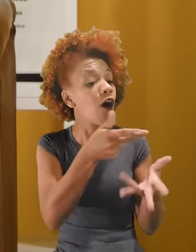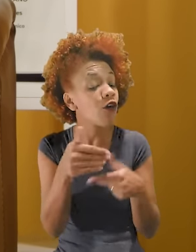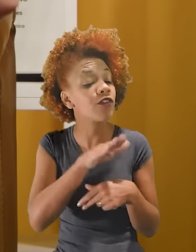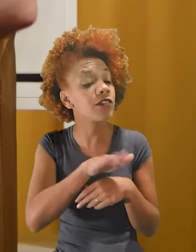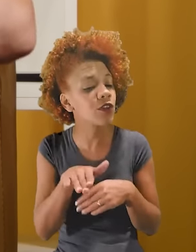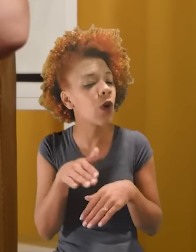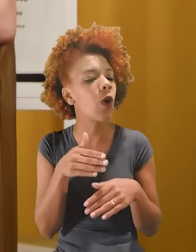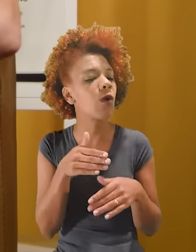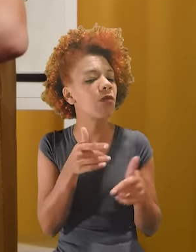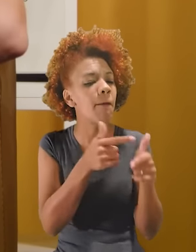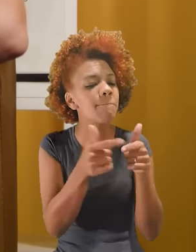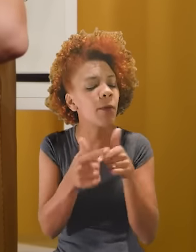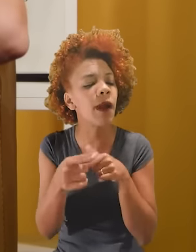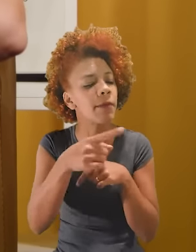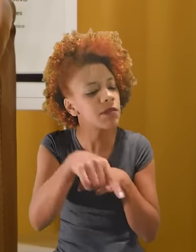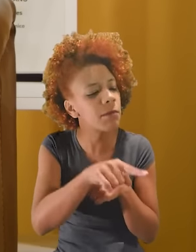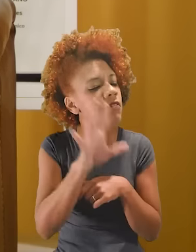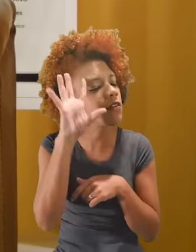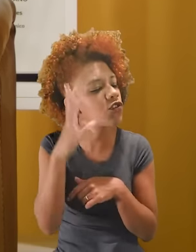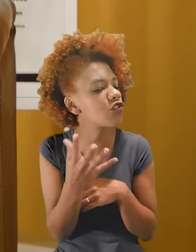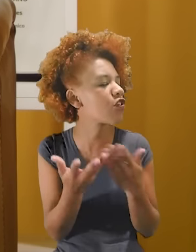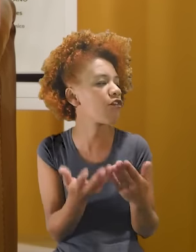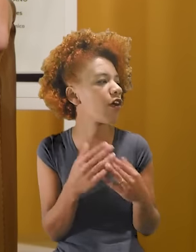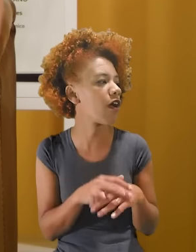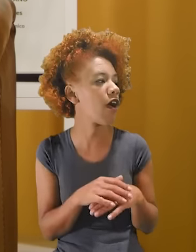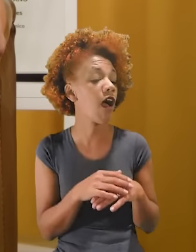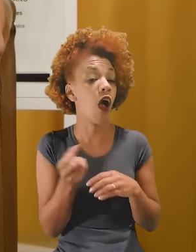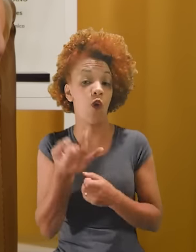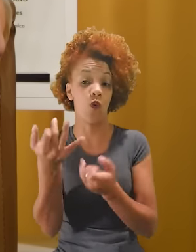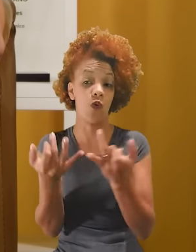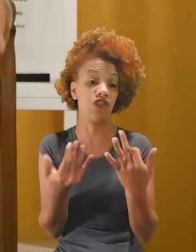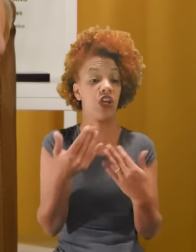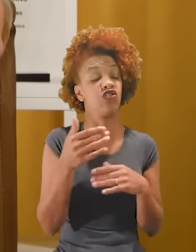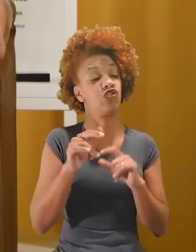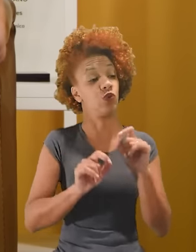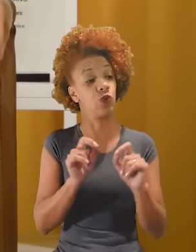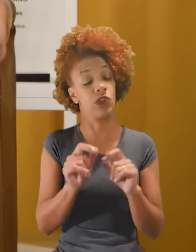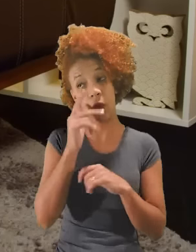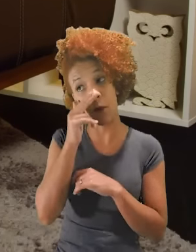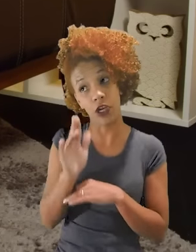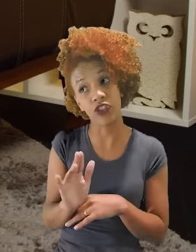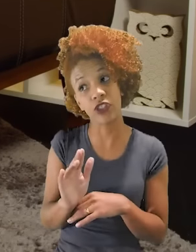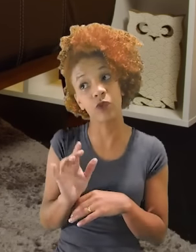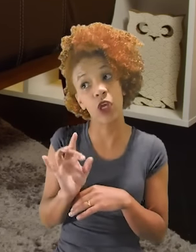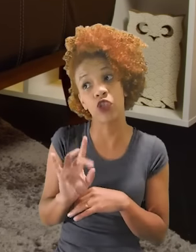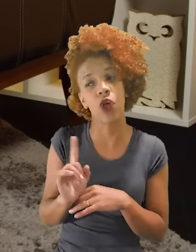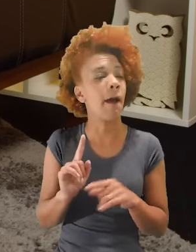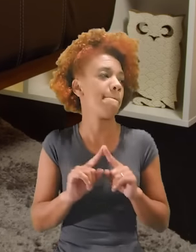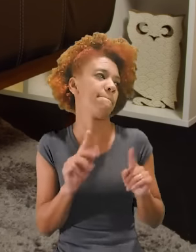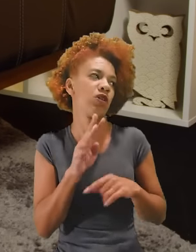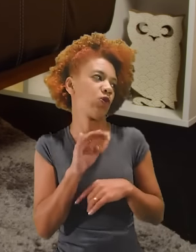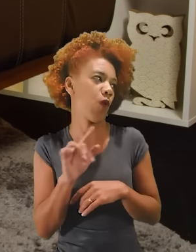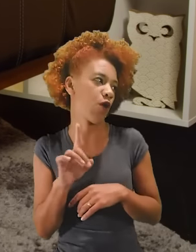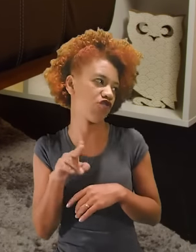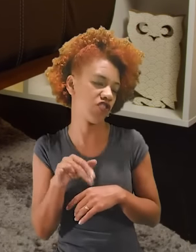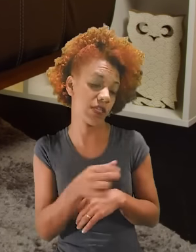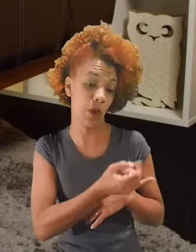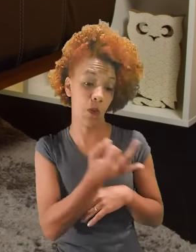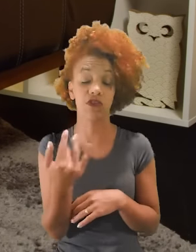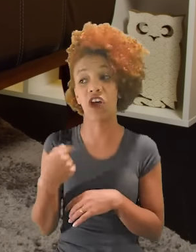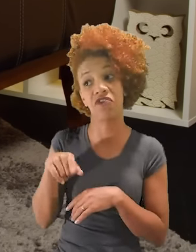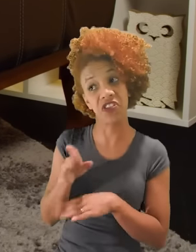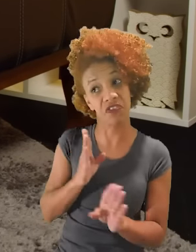a gente começa a dar problemas para essas crianças, para elas resolverem o quantidade de coisas que... Eu acho que você vai se surpreender. Quantidade de Walt Disney vai sair por aí. Eu acho que você vai